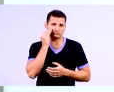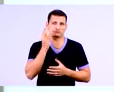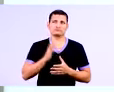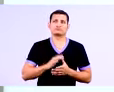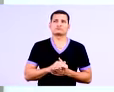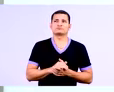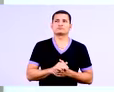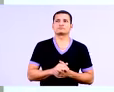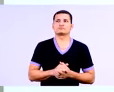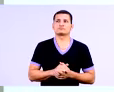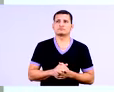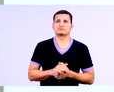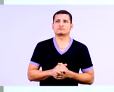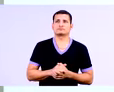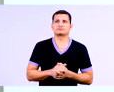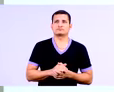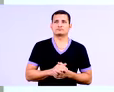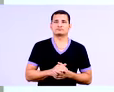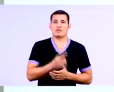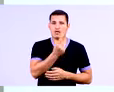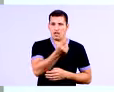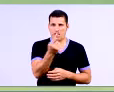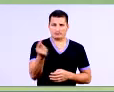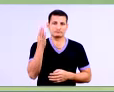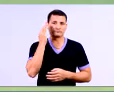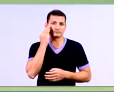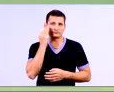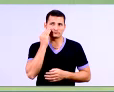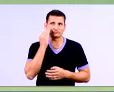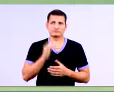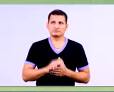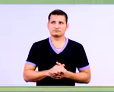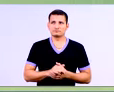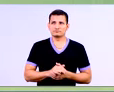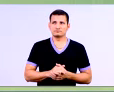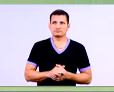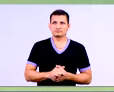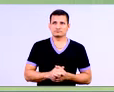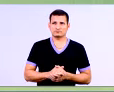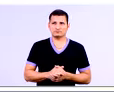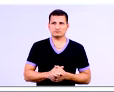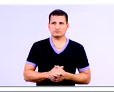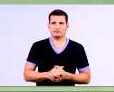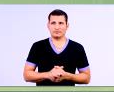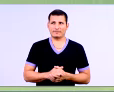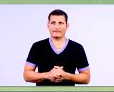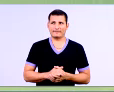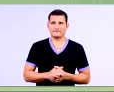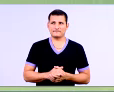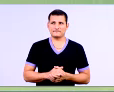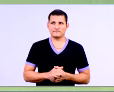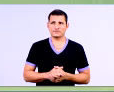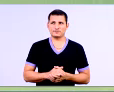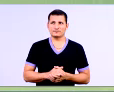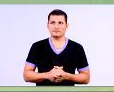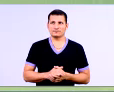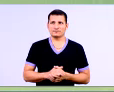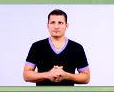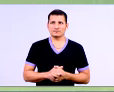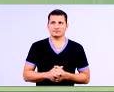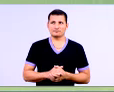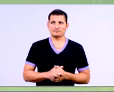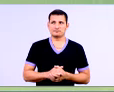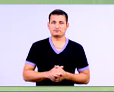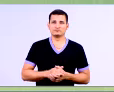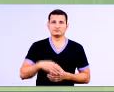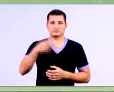pontos item a item. Vamos então dar início com o primeiro